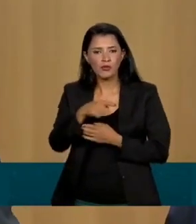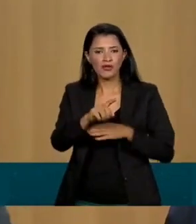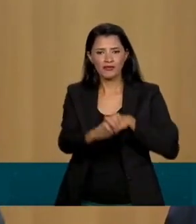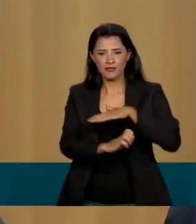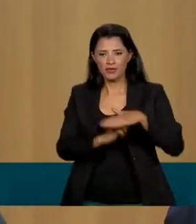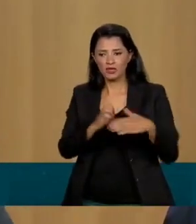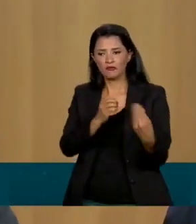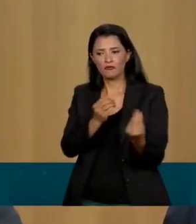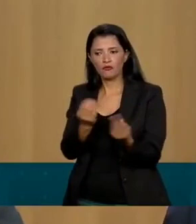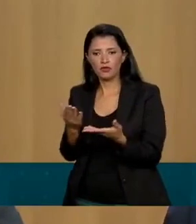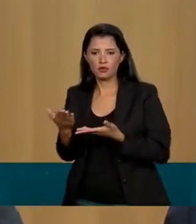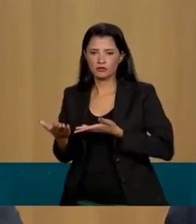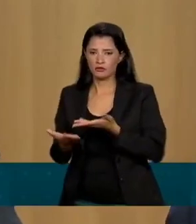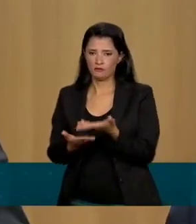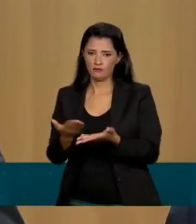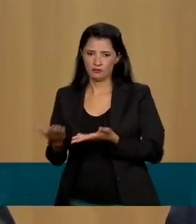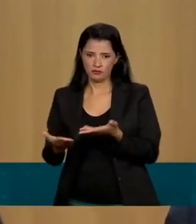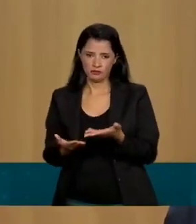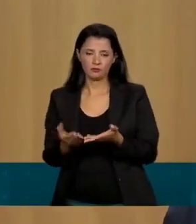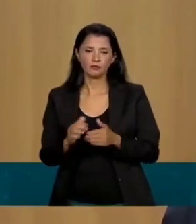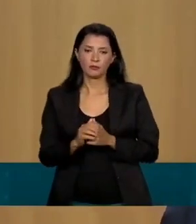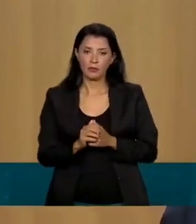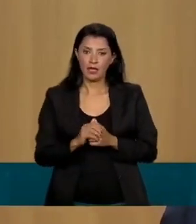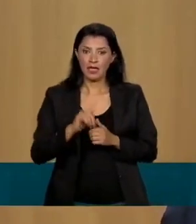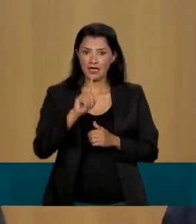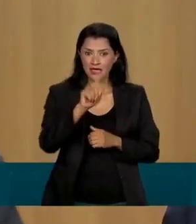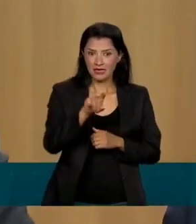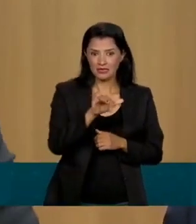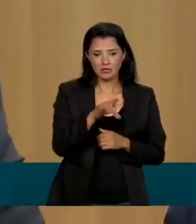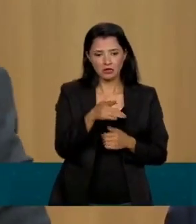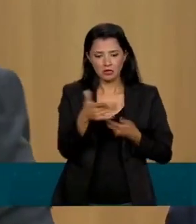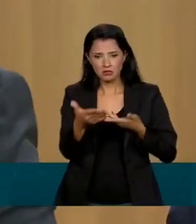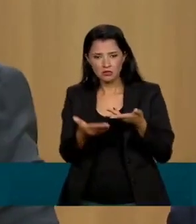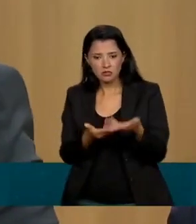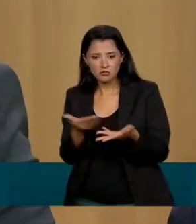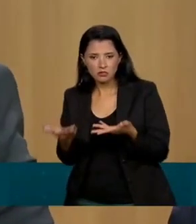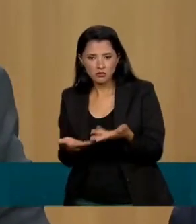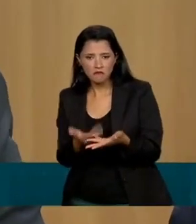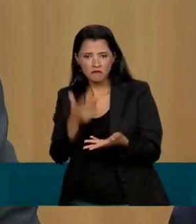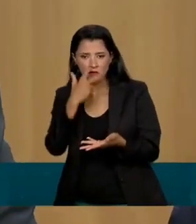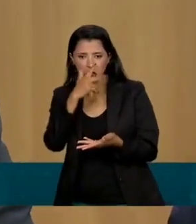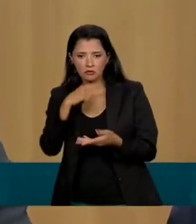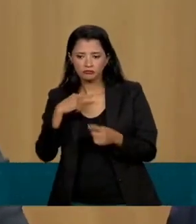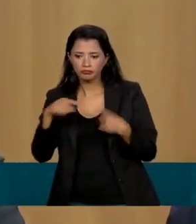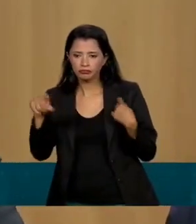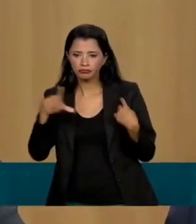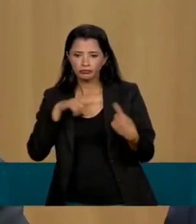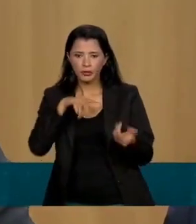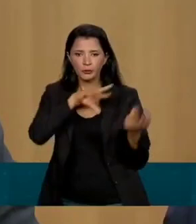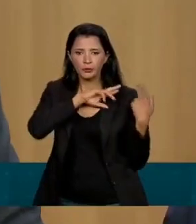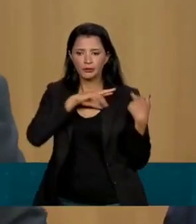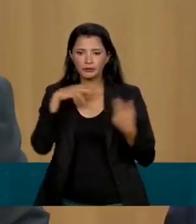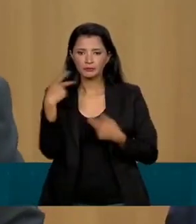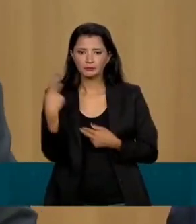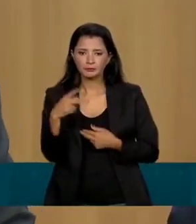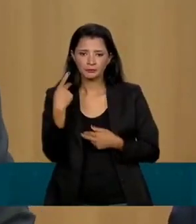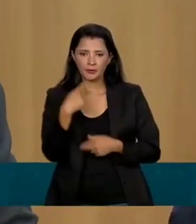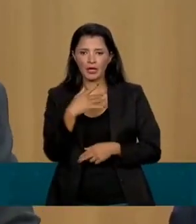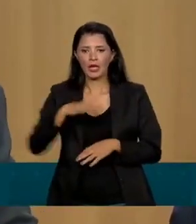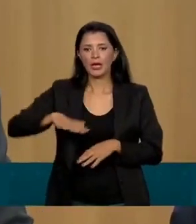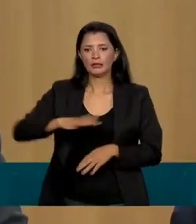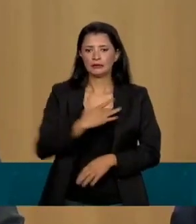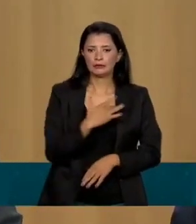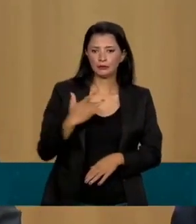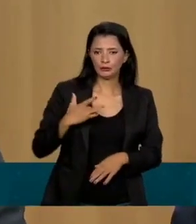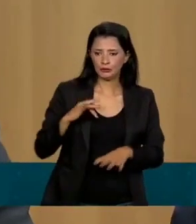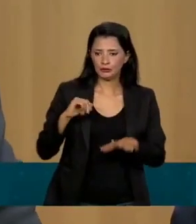serviço. E na medida em que o serviço está violando os deveres atinentes à saúde e